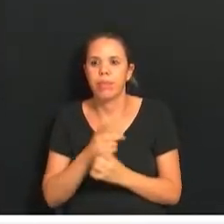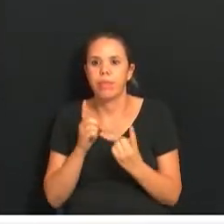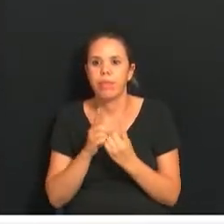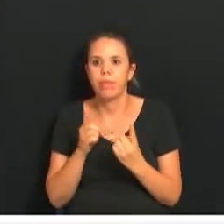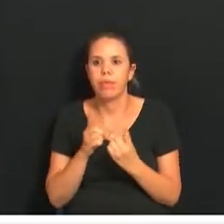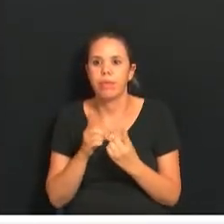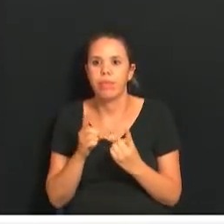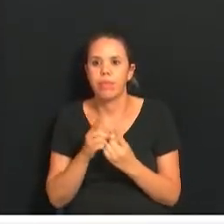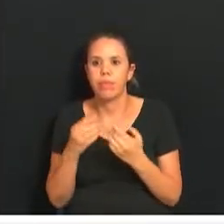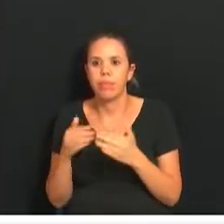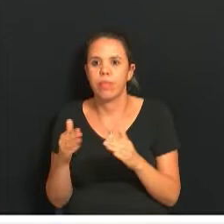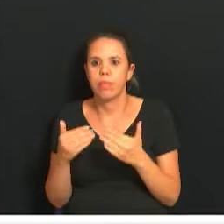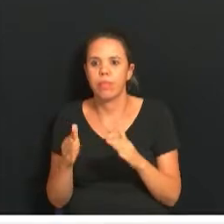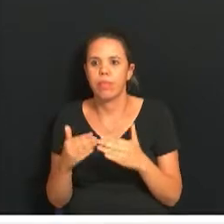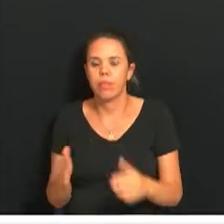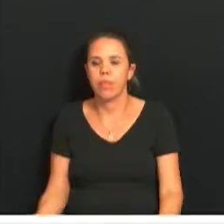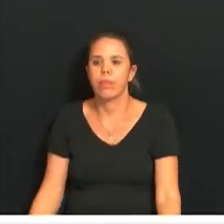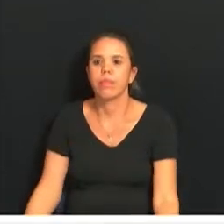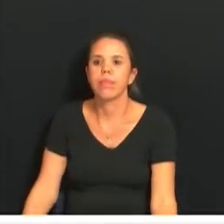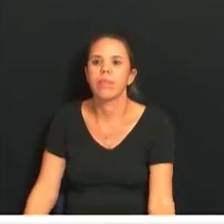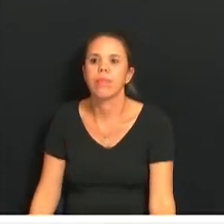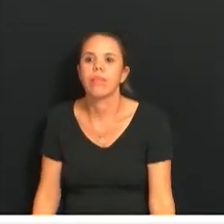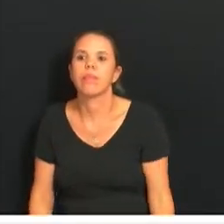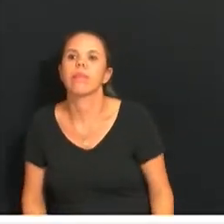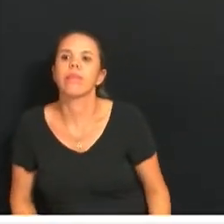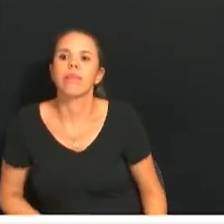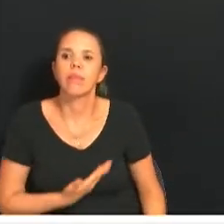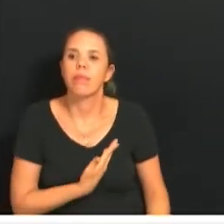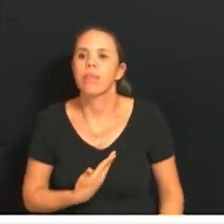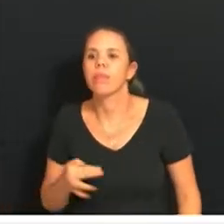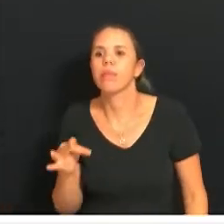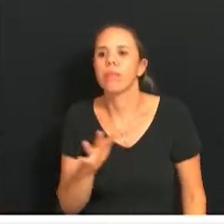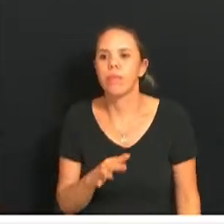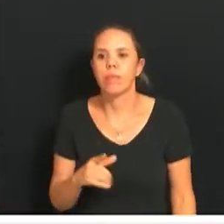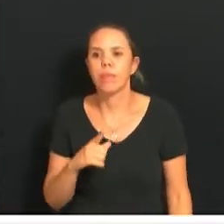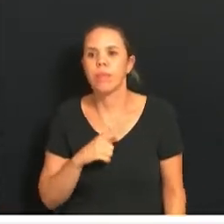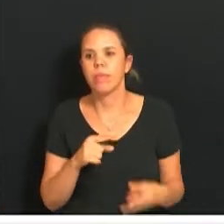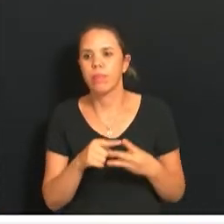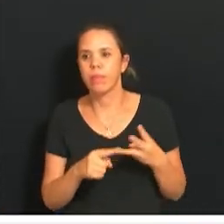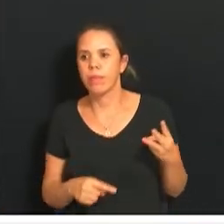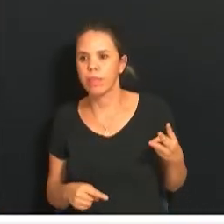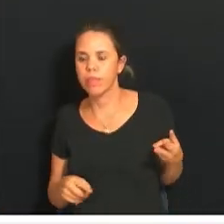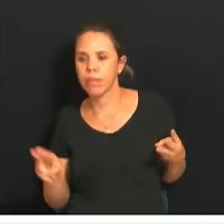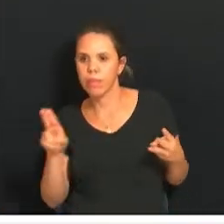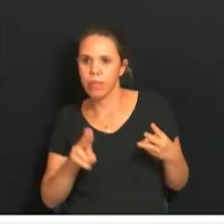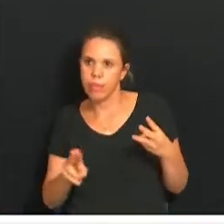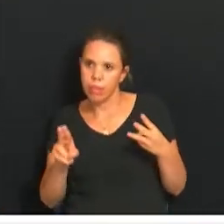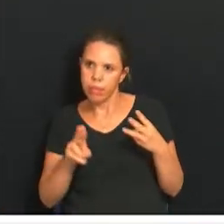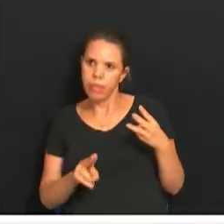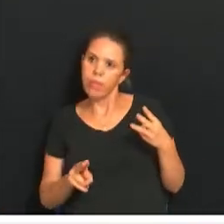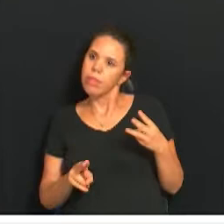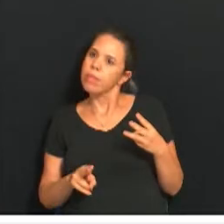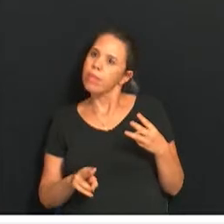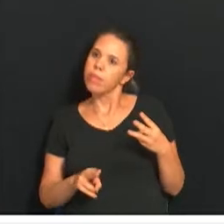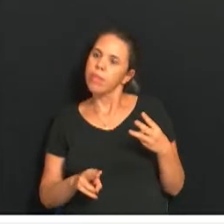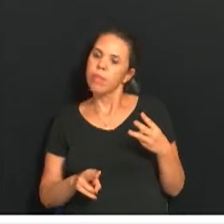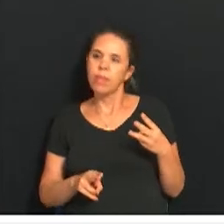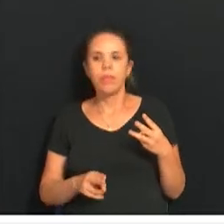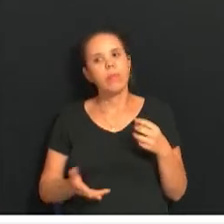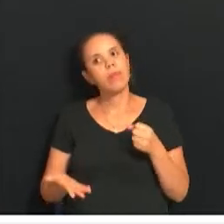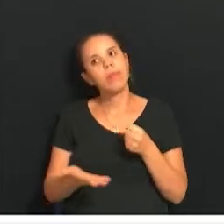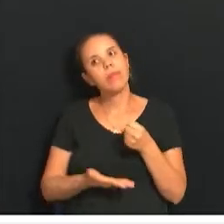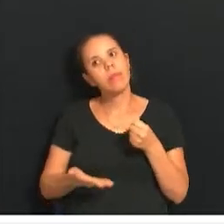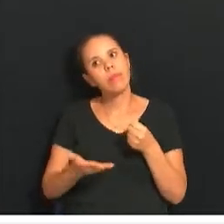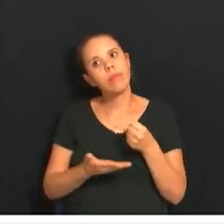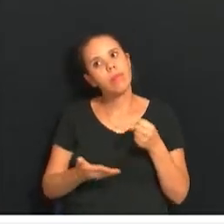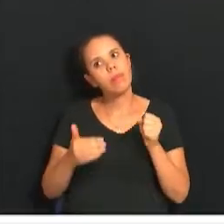fazer abertura de empresa. A plataforma do governo federal possui 3 tipos de usuários. O bronze é o mais básico mesmo, é a